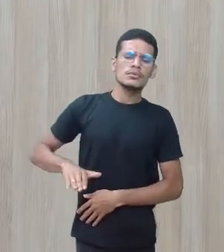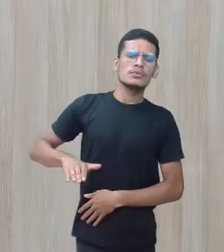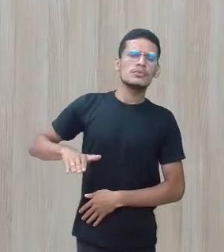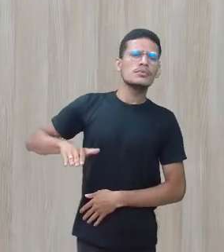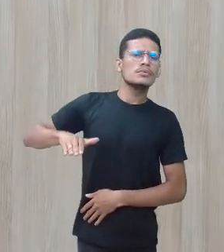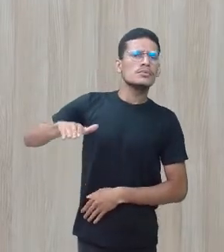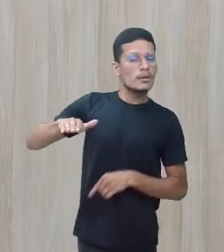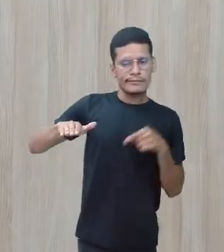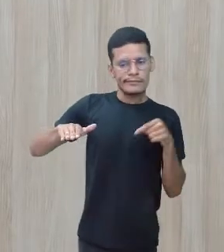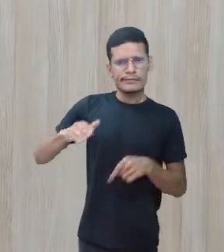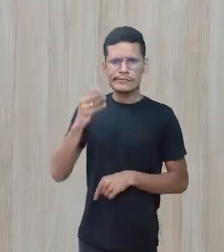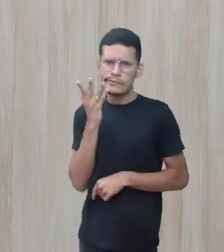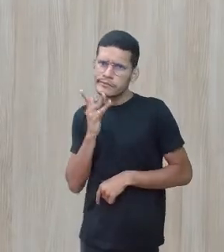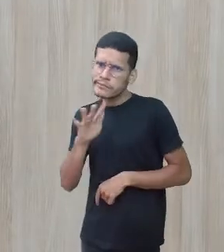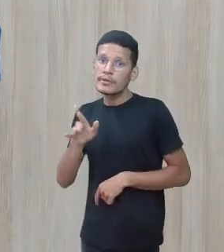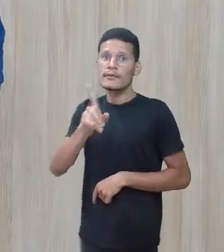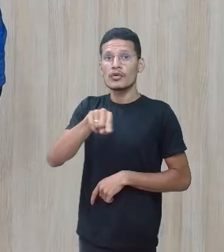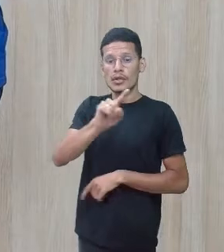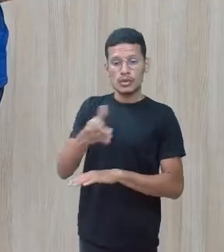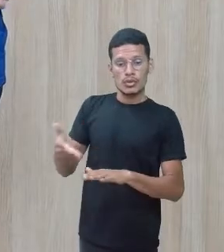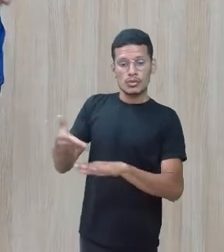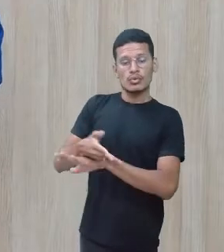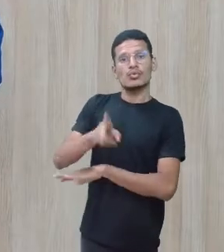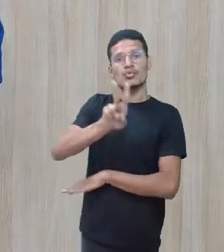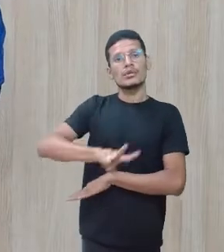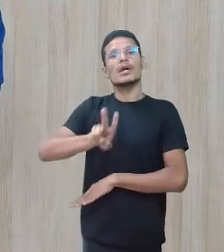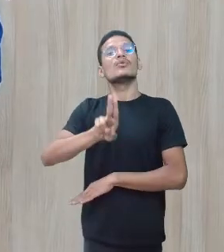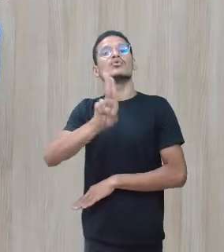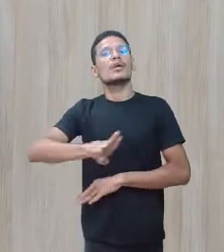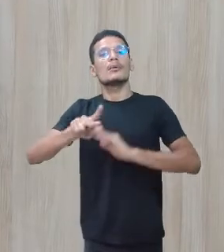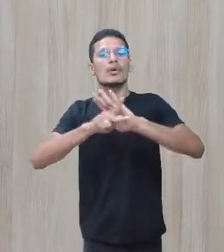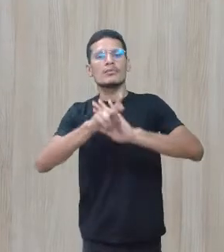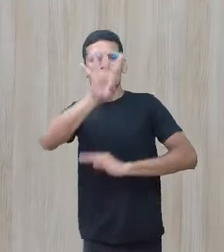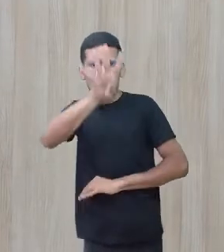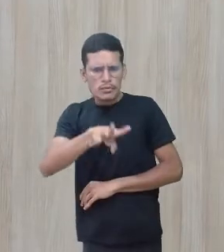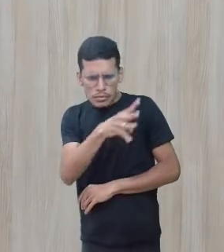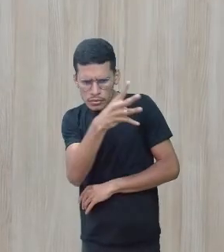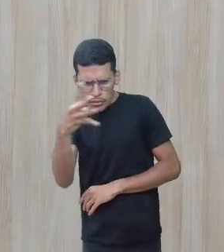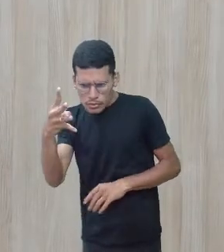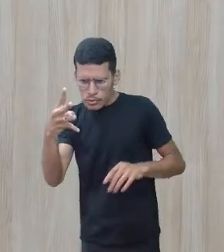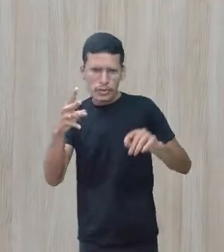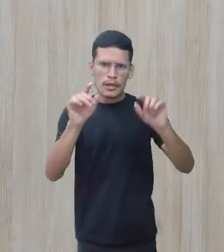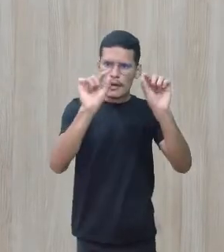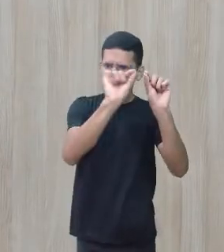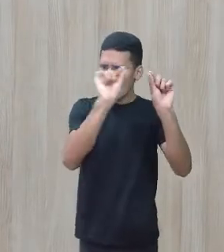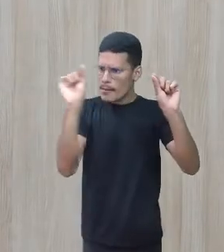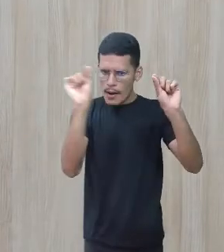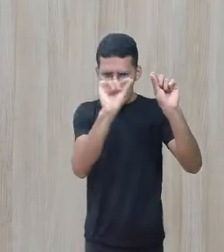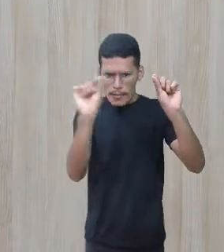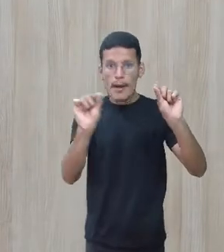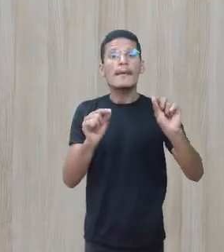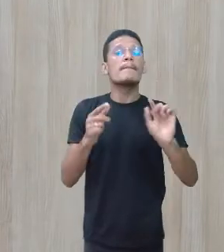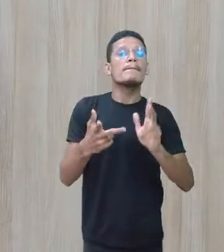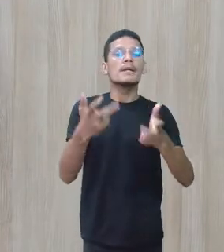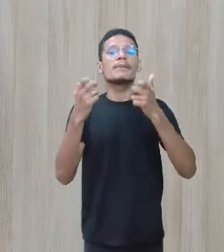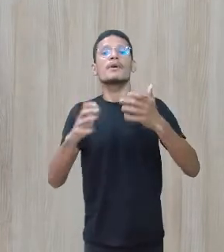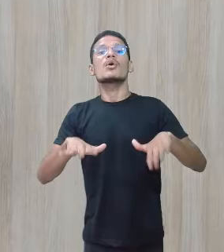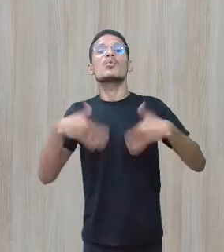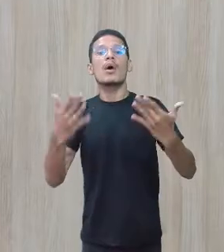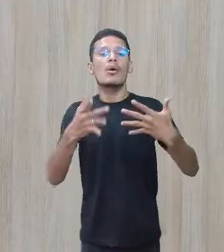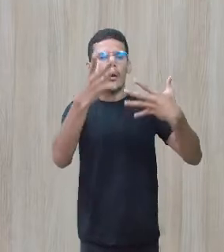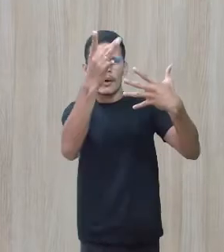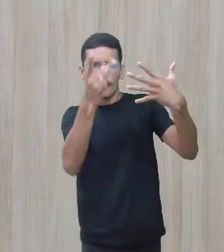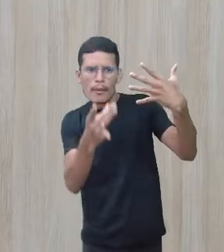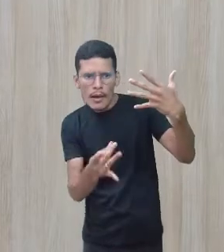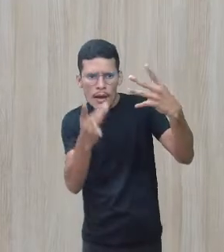sido aí inseridos nesse meio de usar a malha quadriculada e perceber quais são os detalhes que estavam em cada quadradinho, tentar fazer